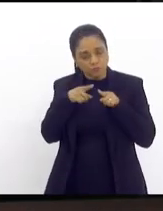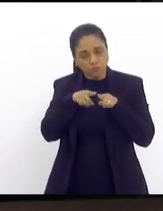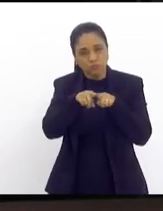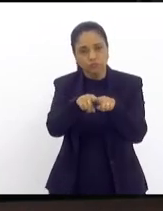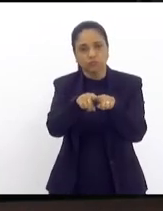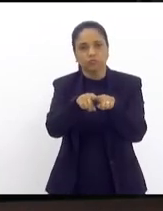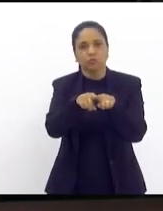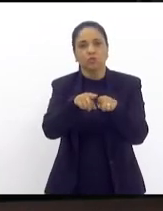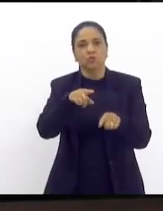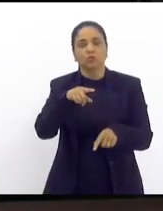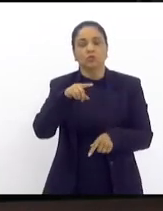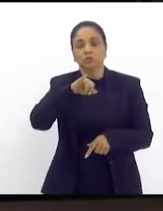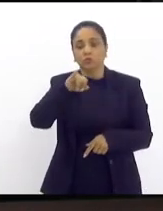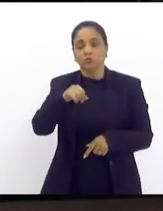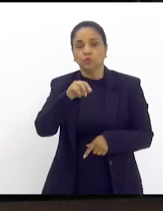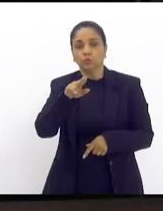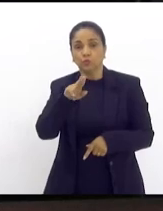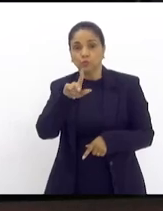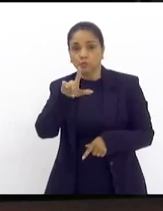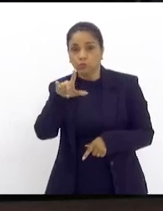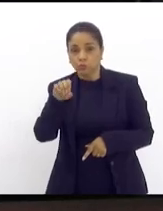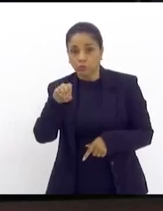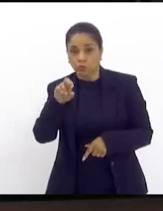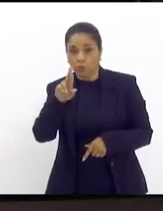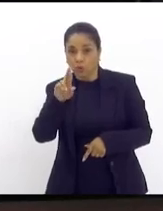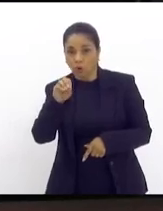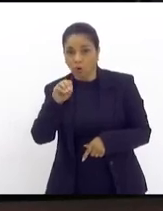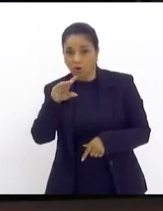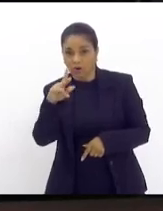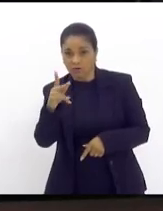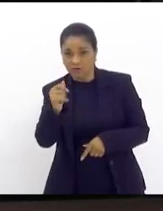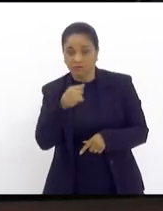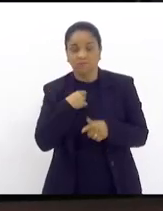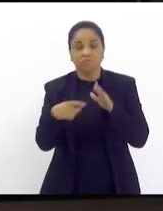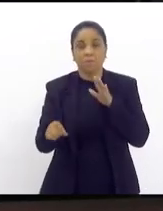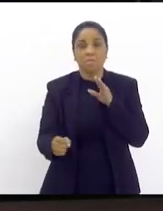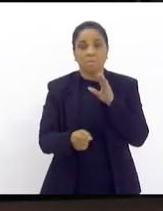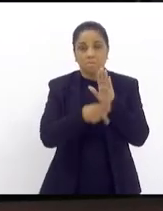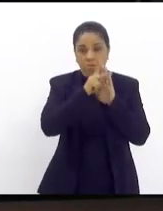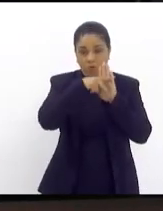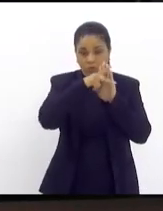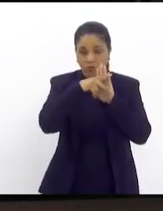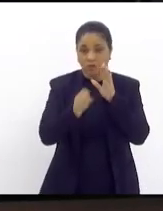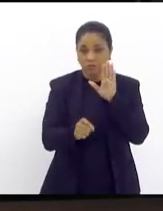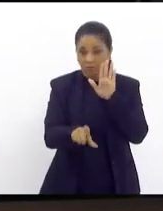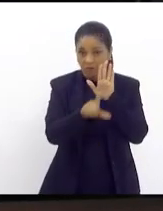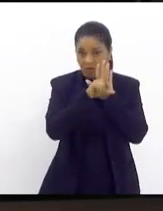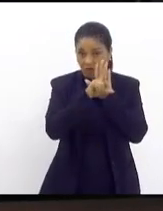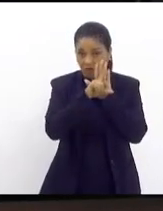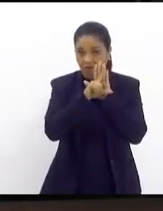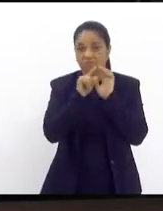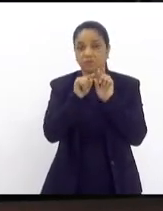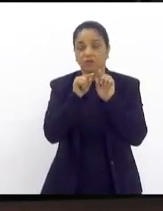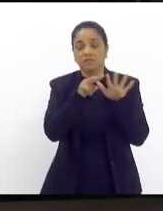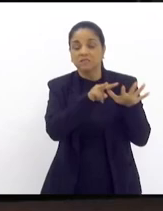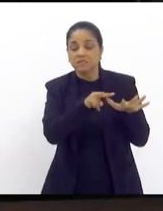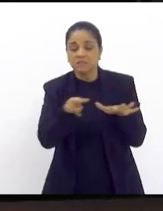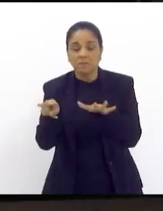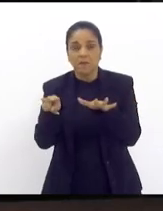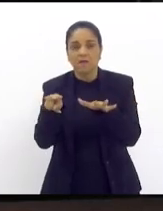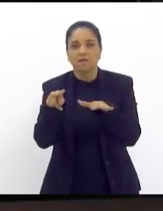Júlio Rocha fizemos um projeto de lei encarando ali uma semana verde